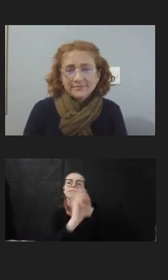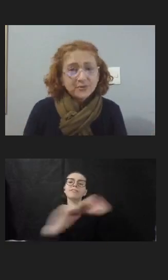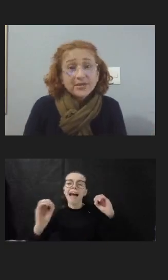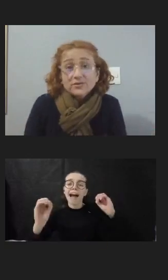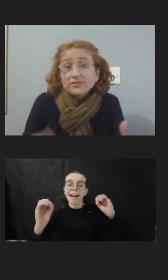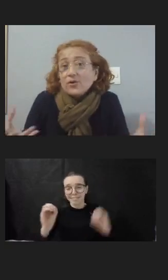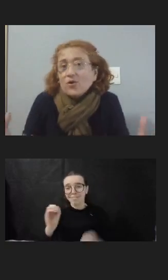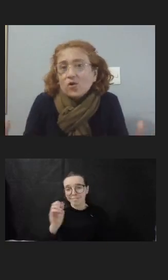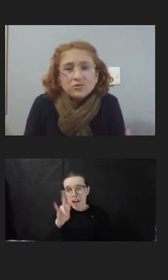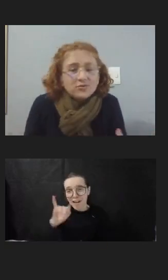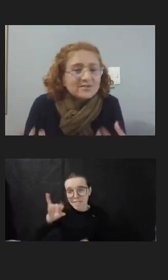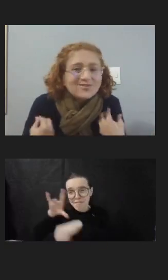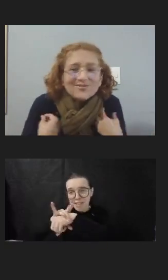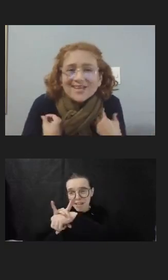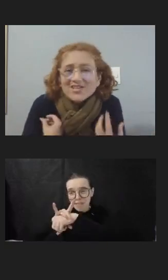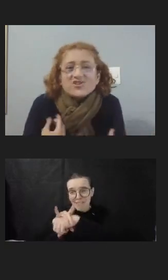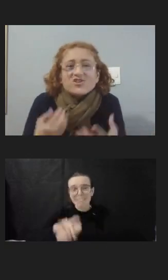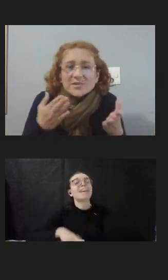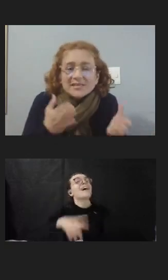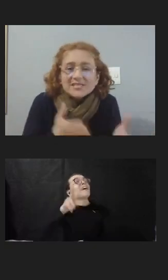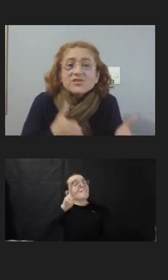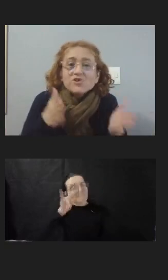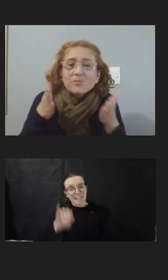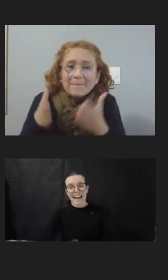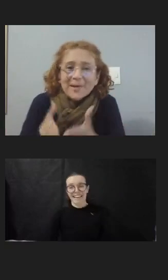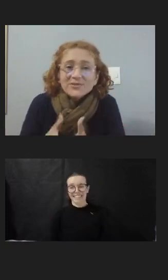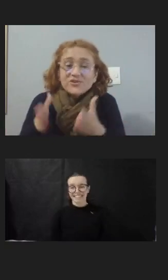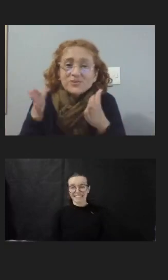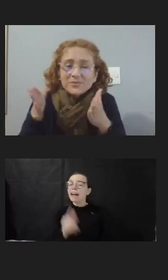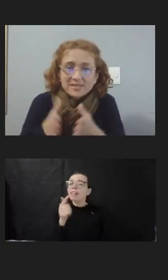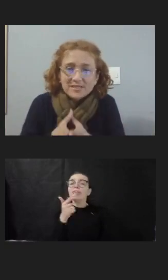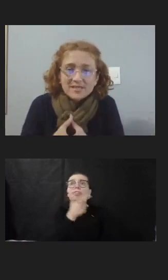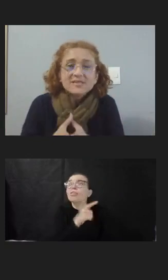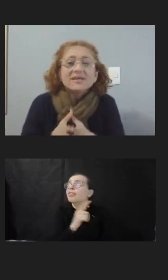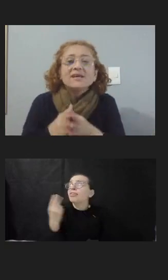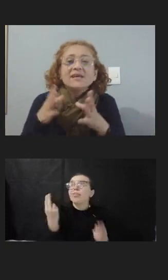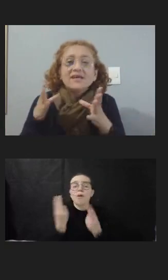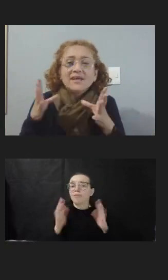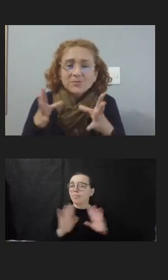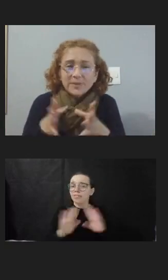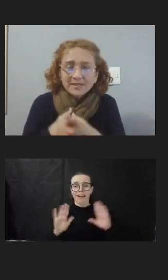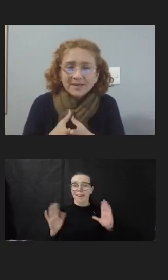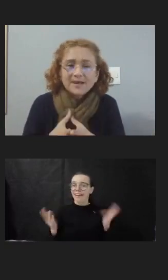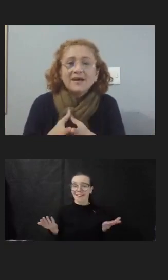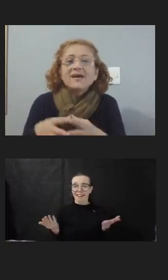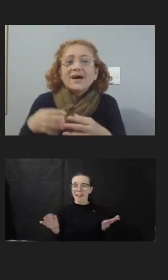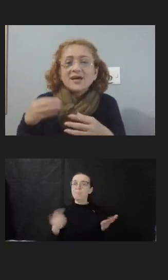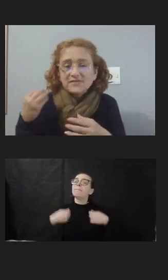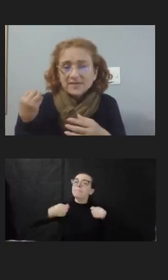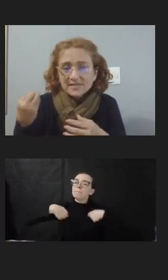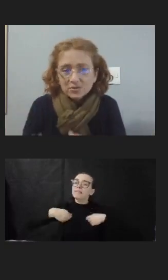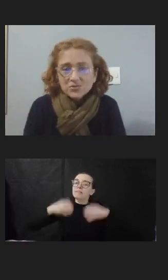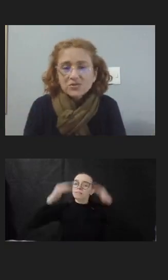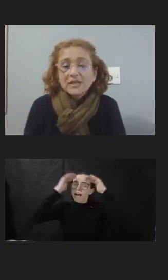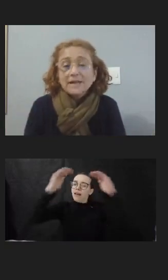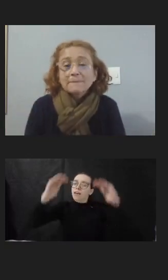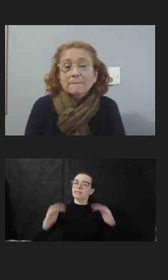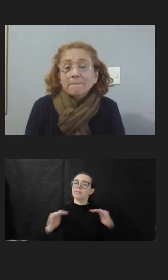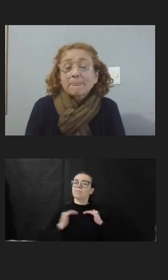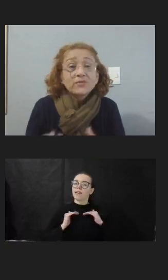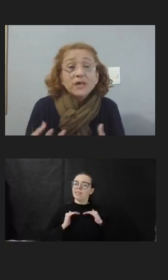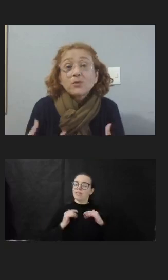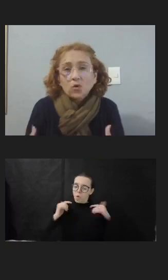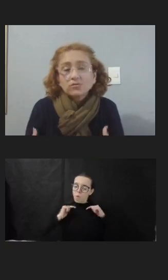Vai, porque não tem como, não dá, gente. A gente precisa de uma pausa, a gente precisa respeitar a ativação